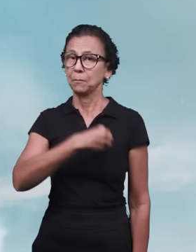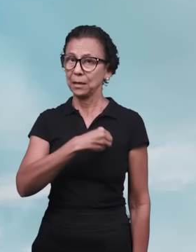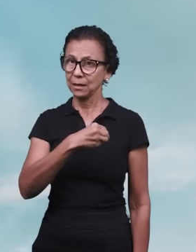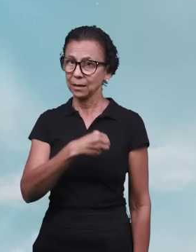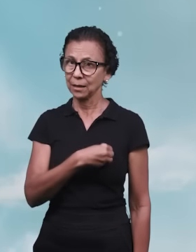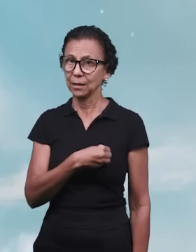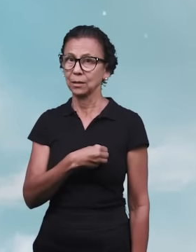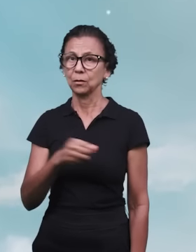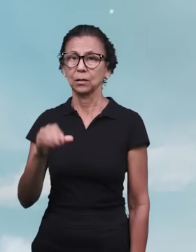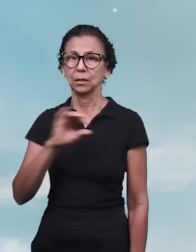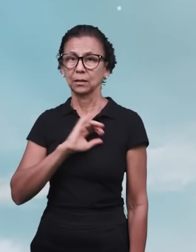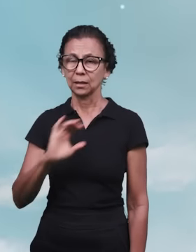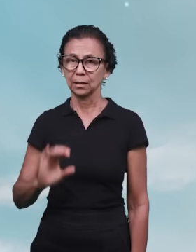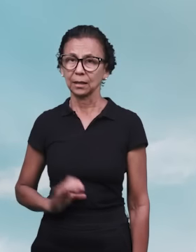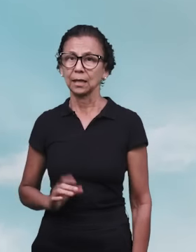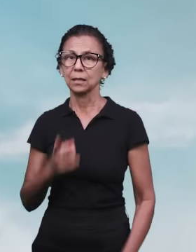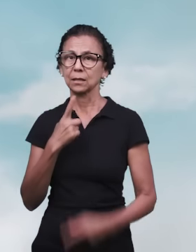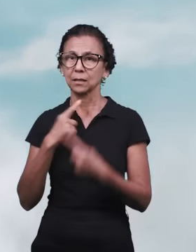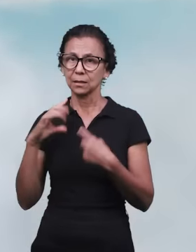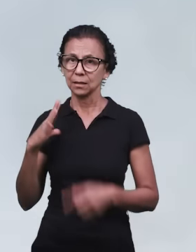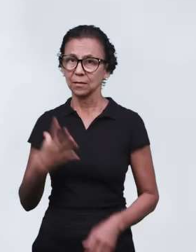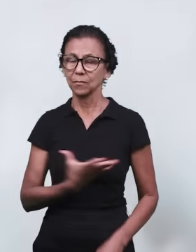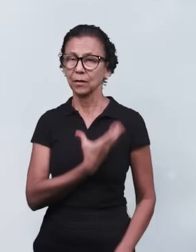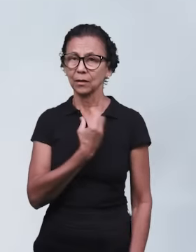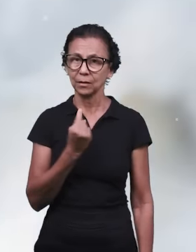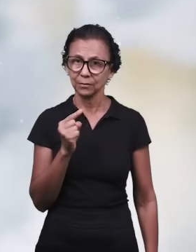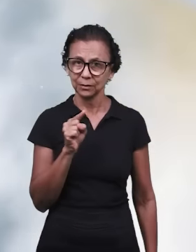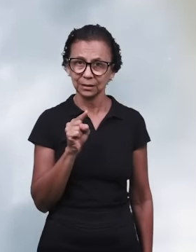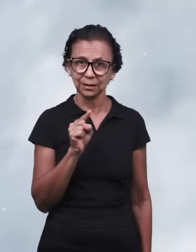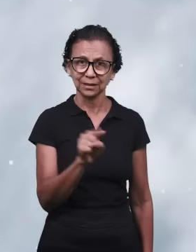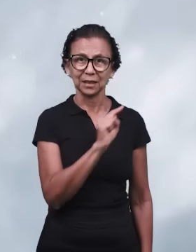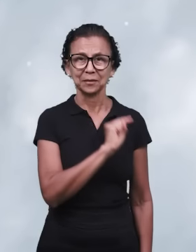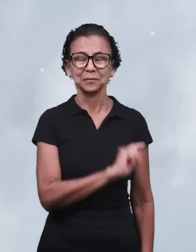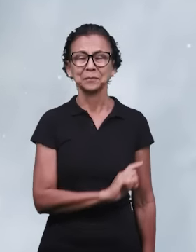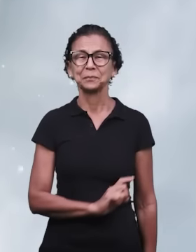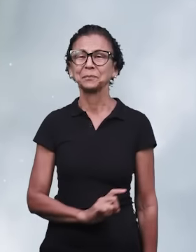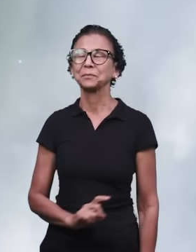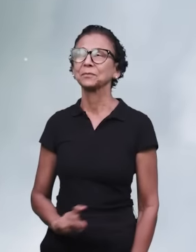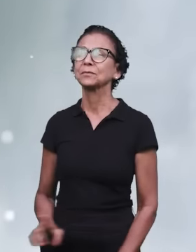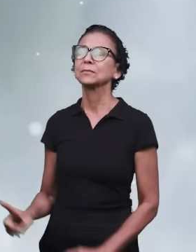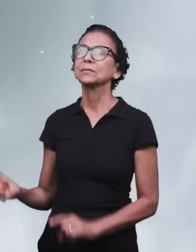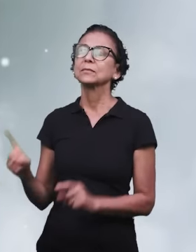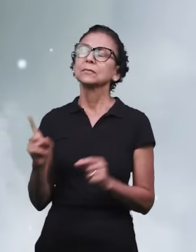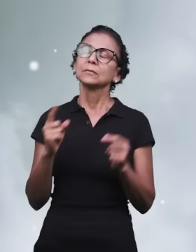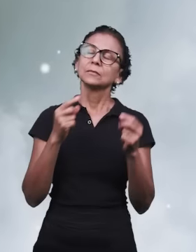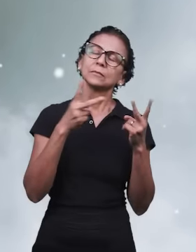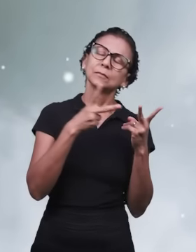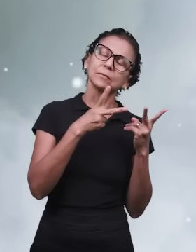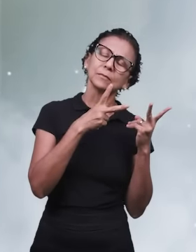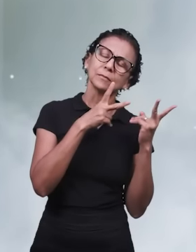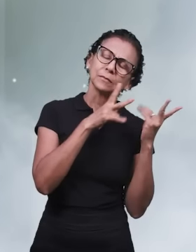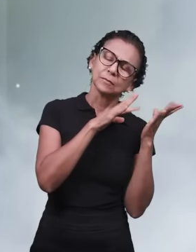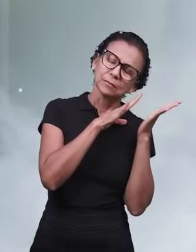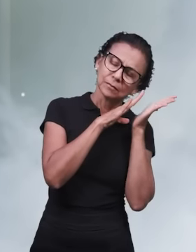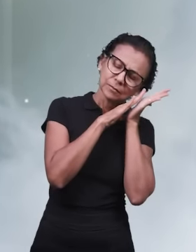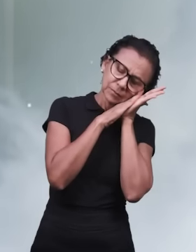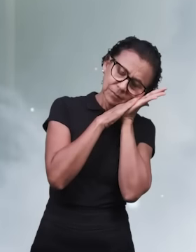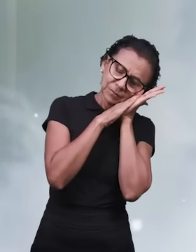Cristo te dá salvação. Sonhei com Jesus esta